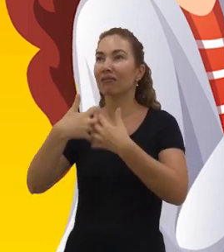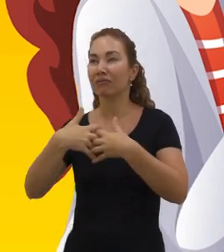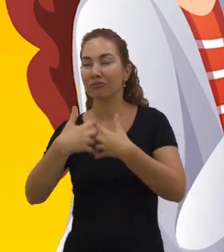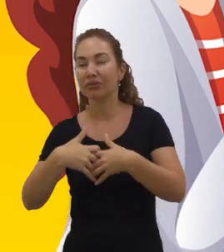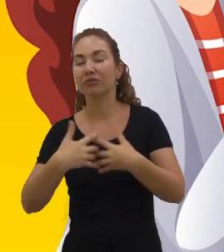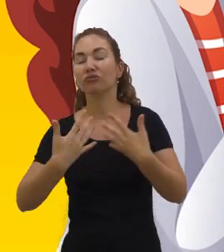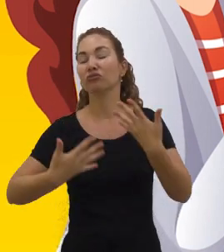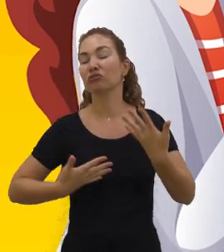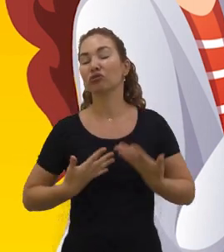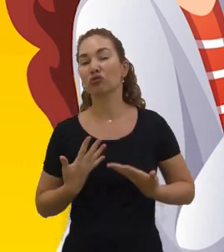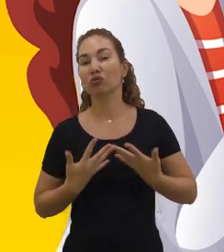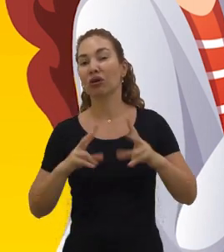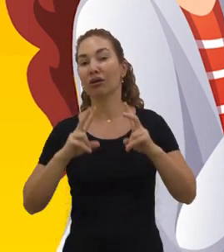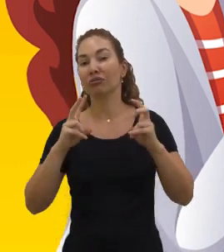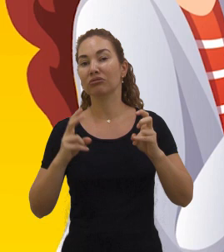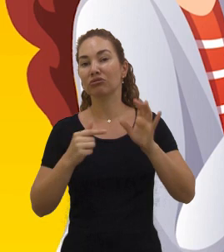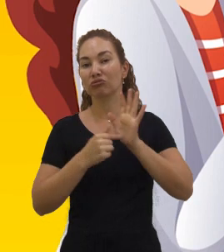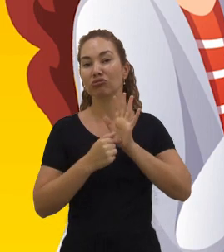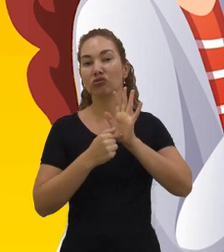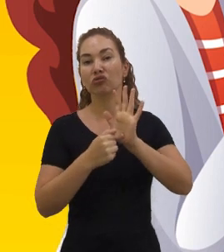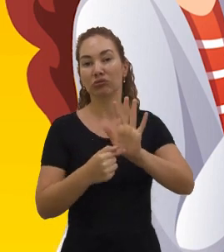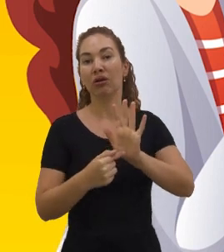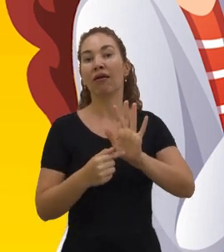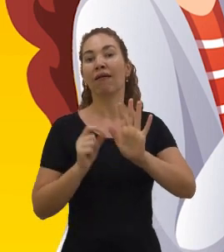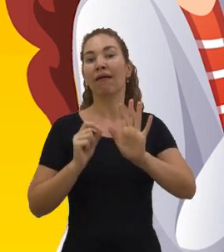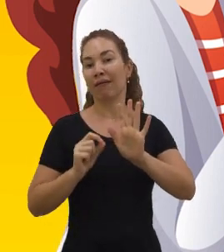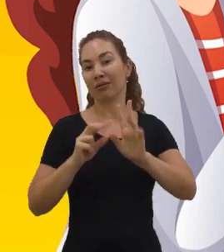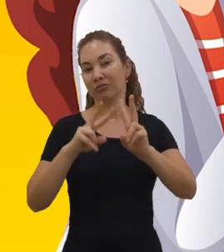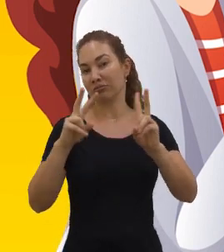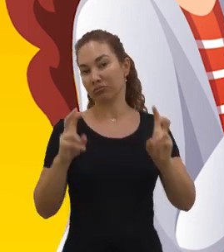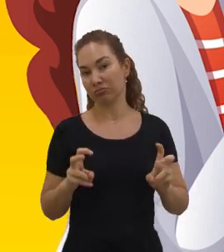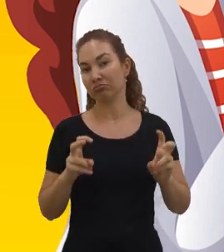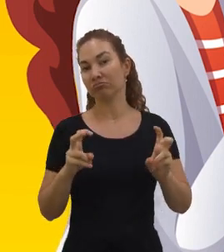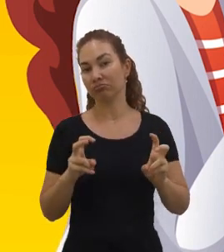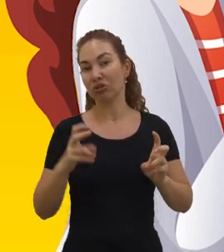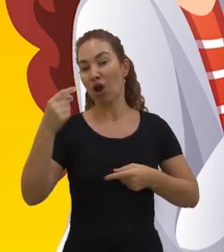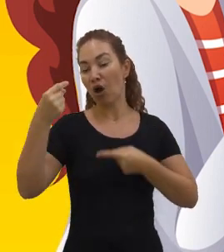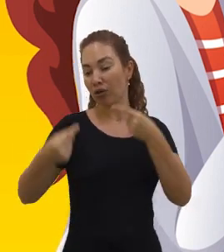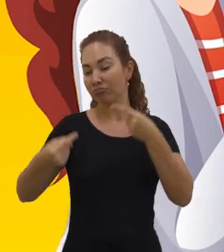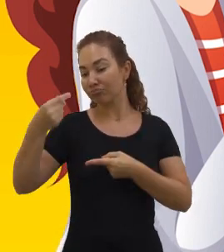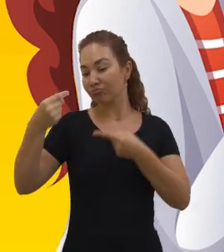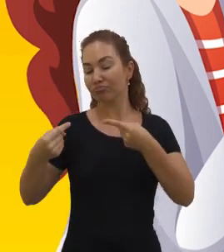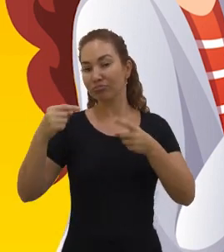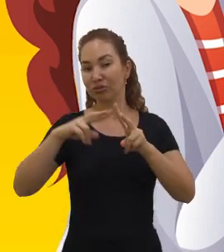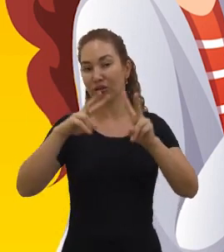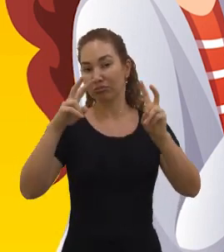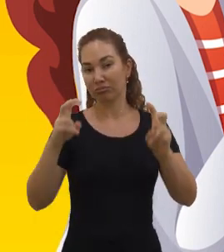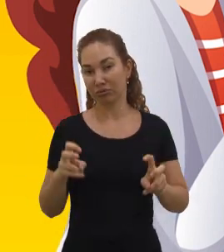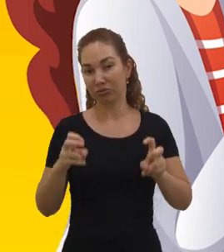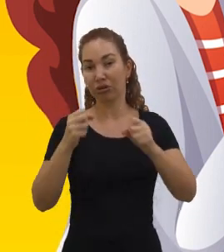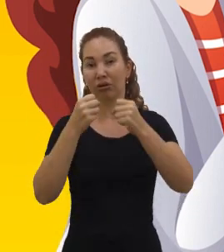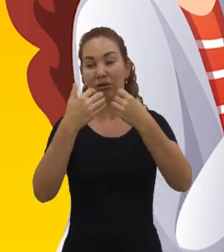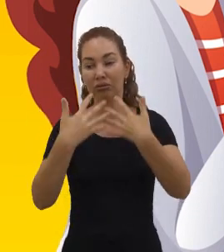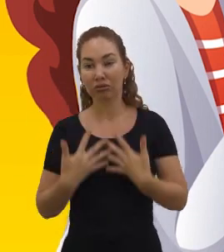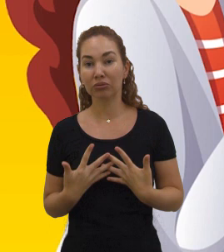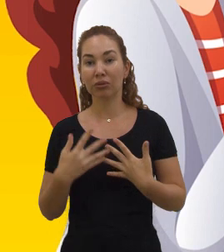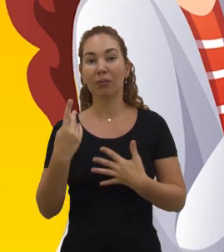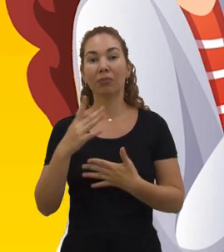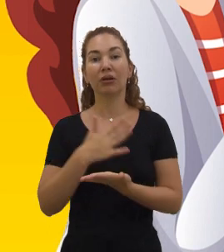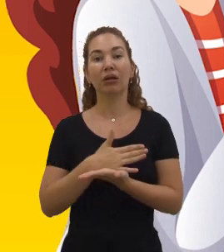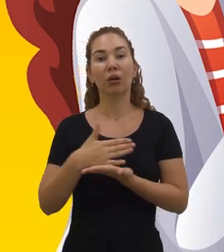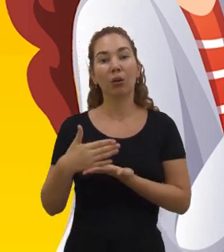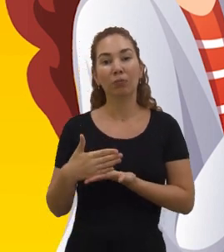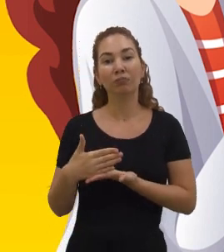consiga trazer isso à tona, jogar uma luz em cima desse assunto e debater sobre ele, explicar para que ele deixe de